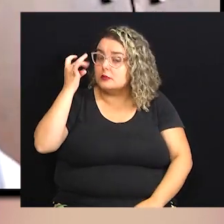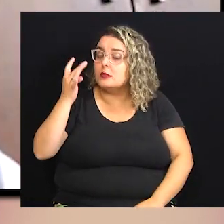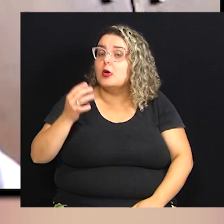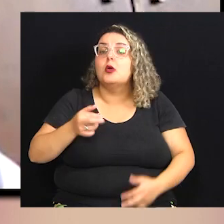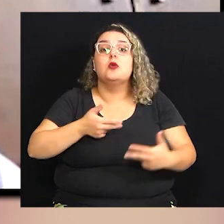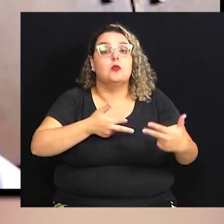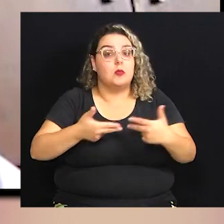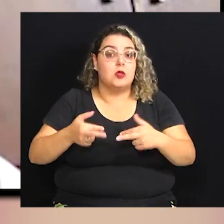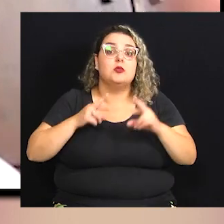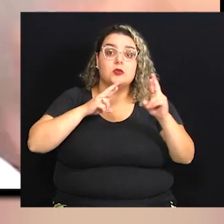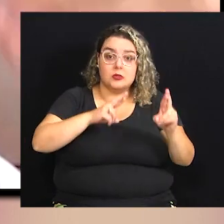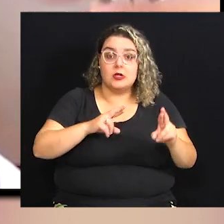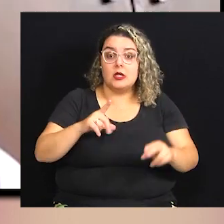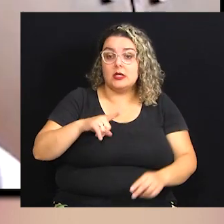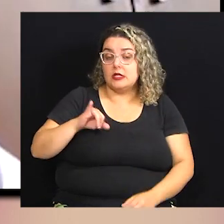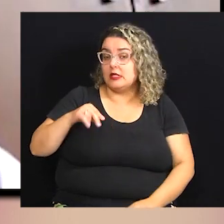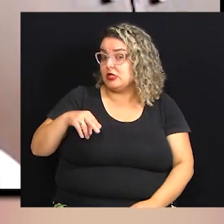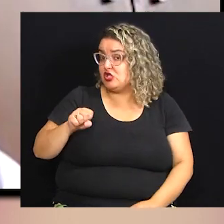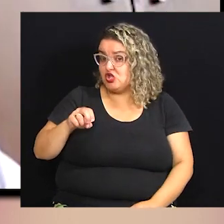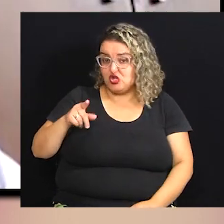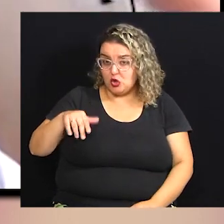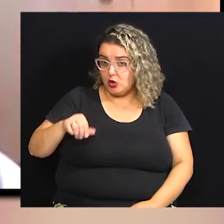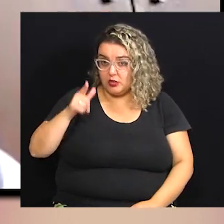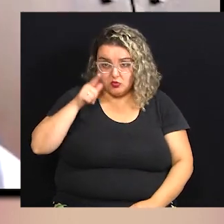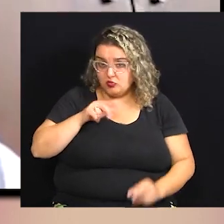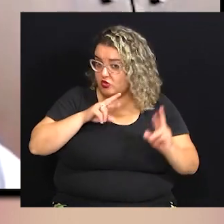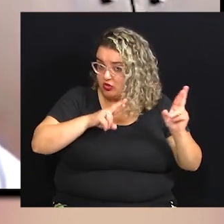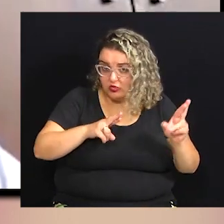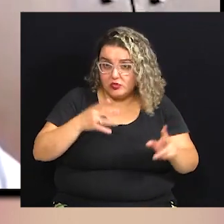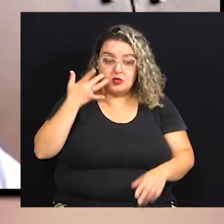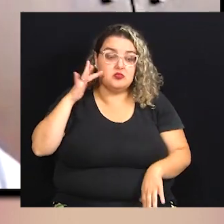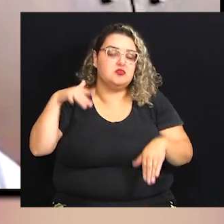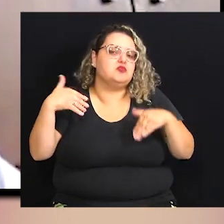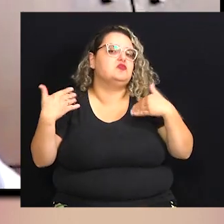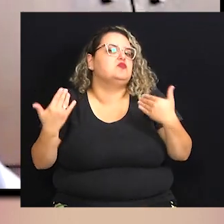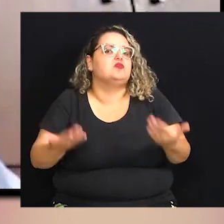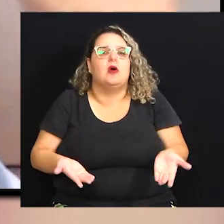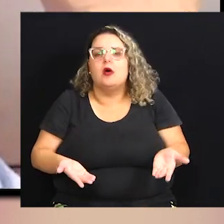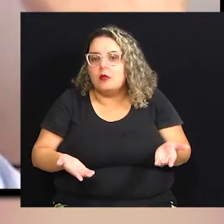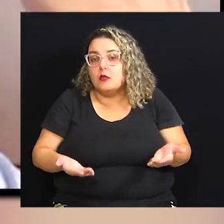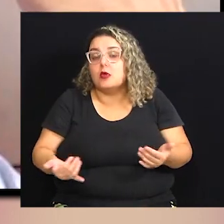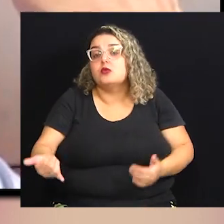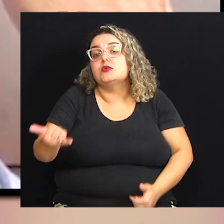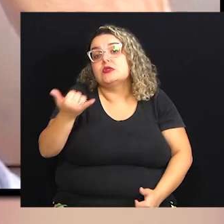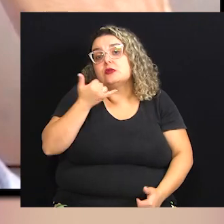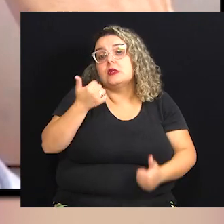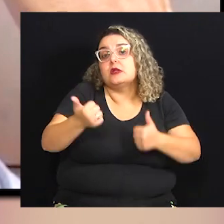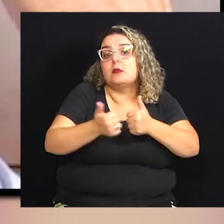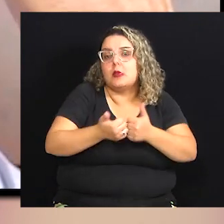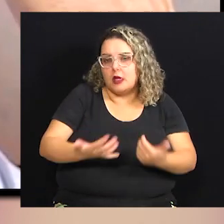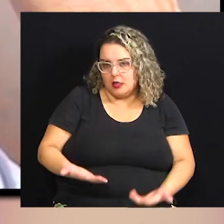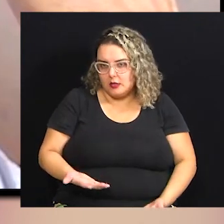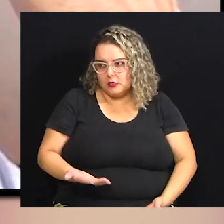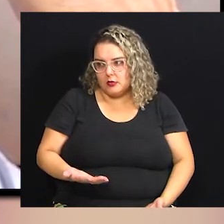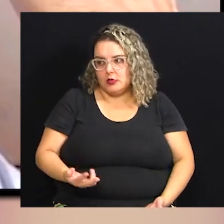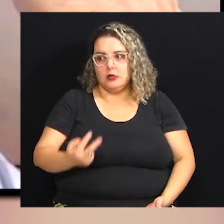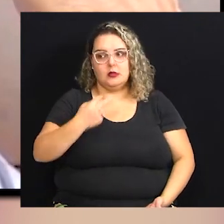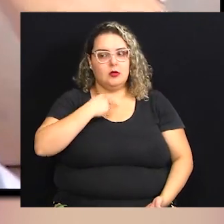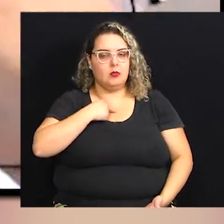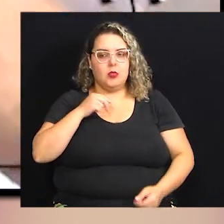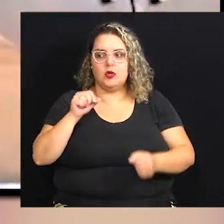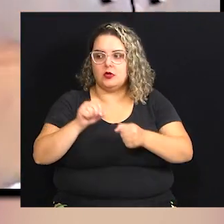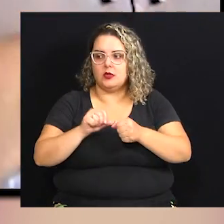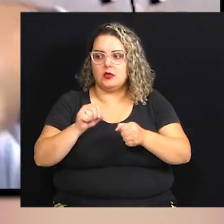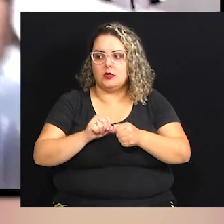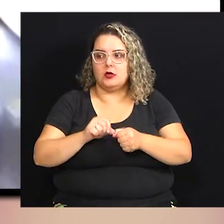inclusive piorar padrão de sono. Às vezes a pessoa tem insônia e não sabe por que que dorme mal, mas é porque o celular está muito próximo. Outra Uhum. coisa que não se